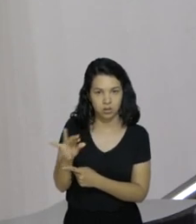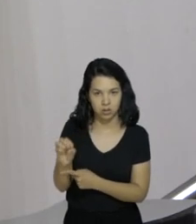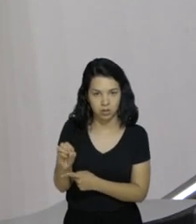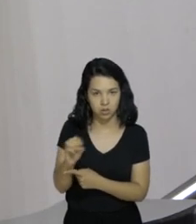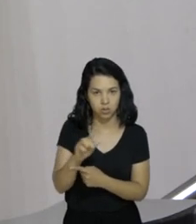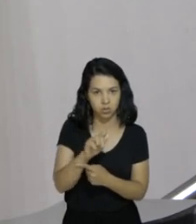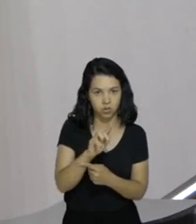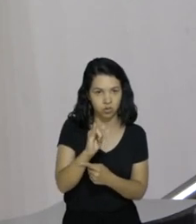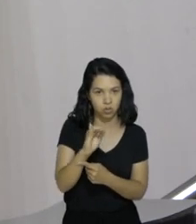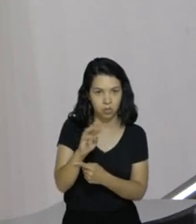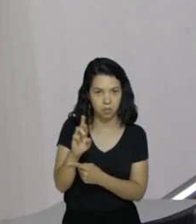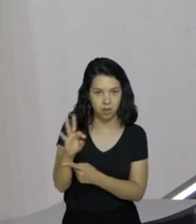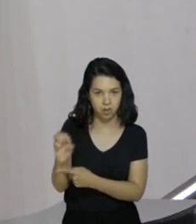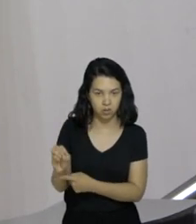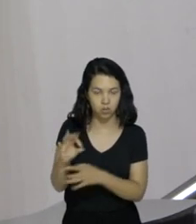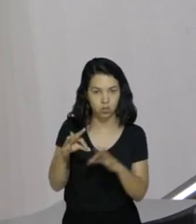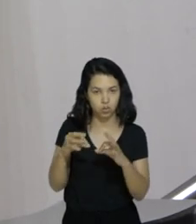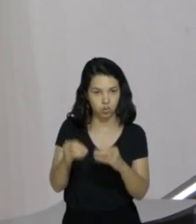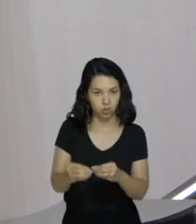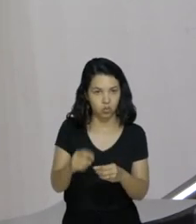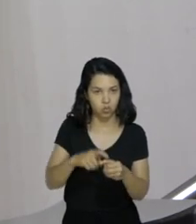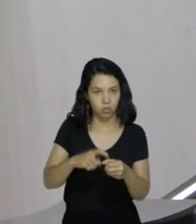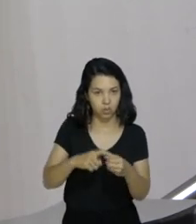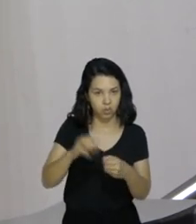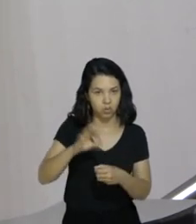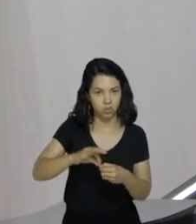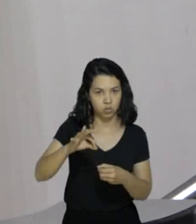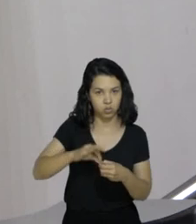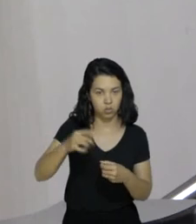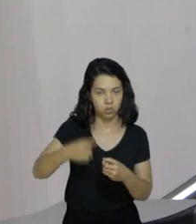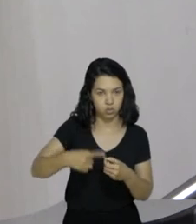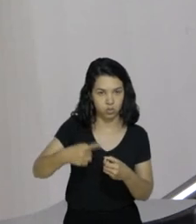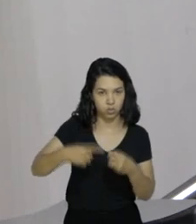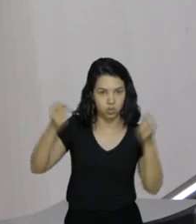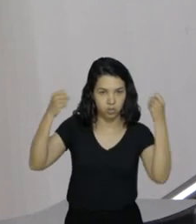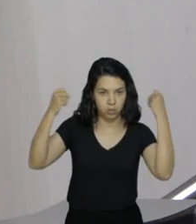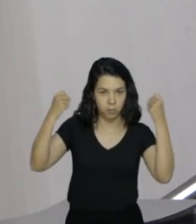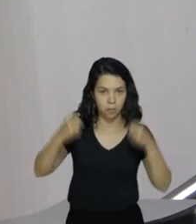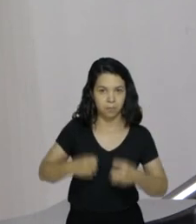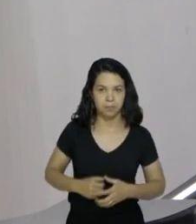José Mário, todos membros de instituições do município de Chapecó.